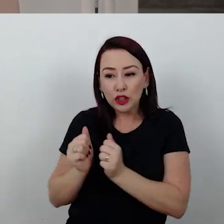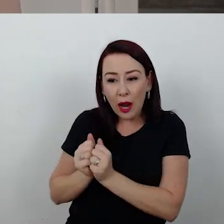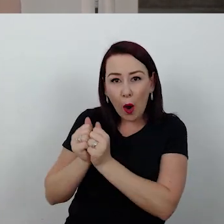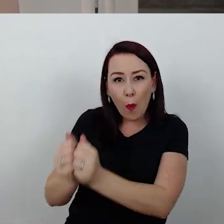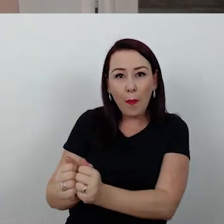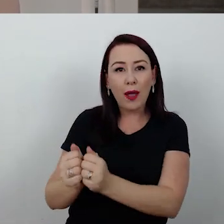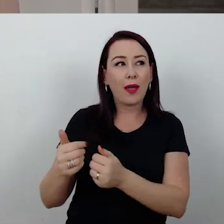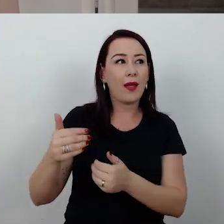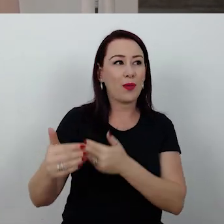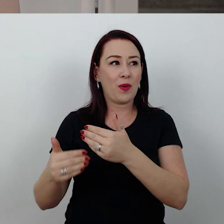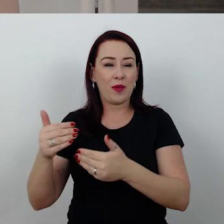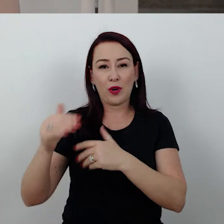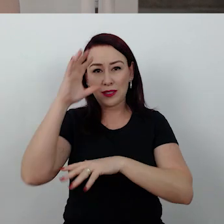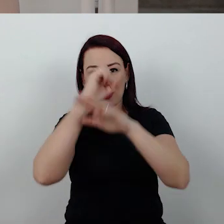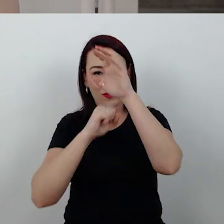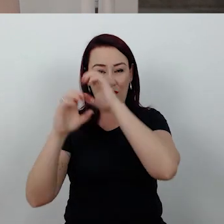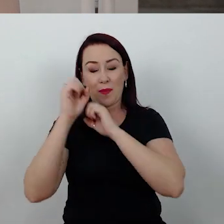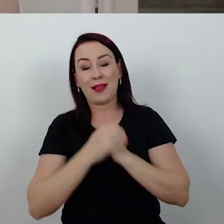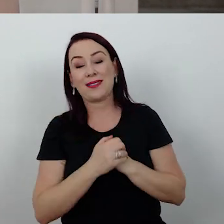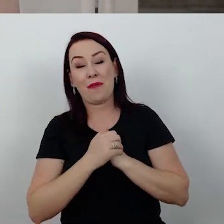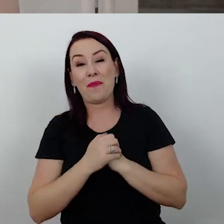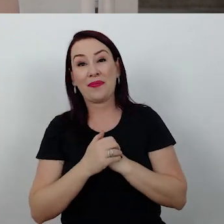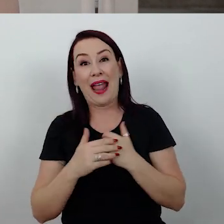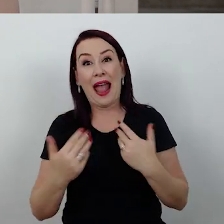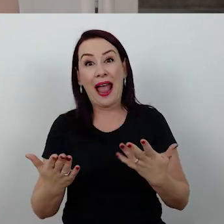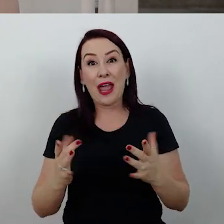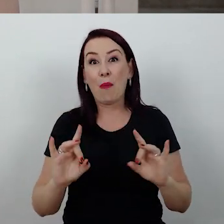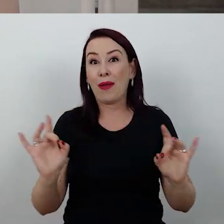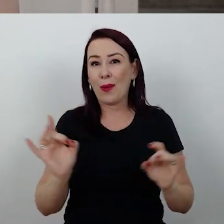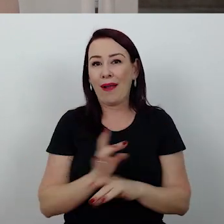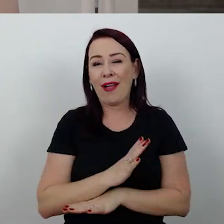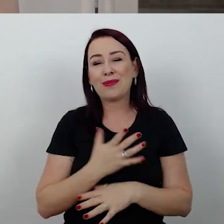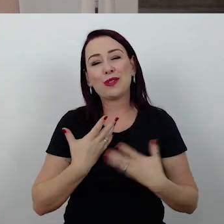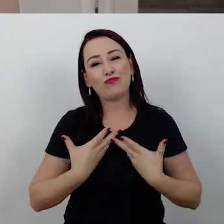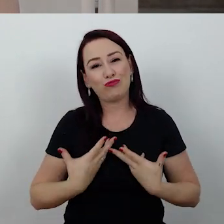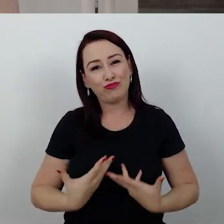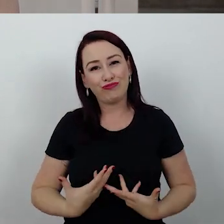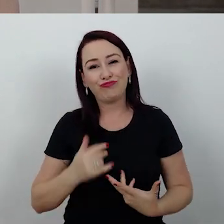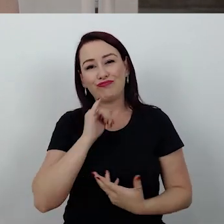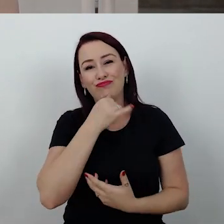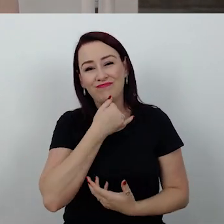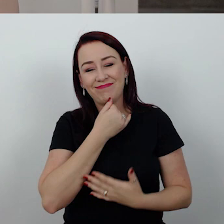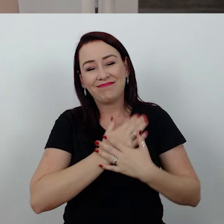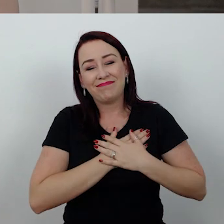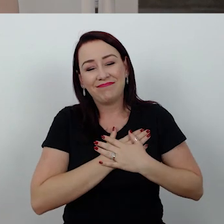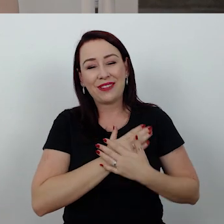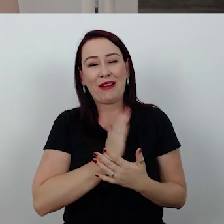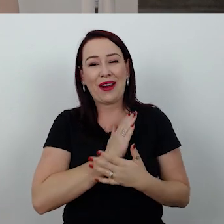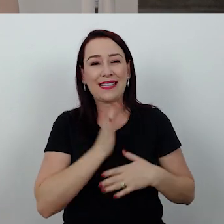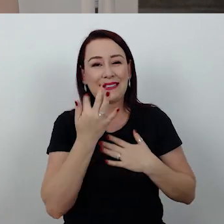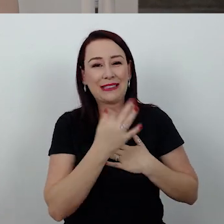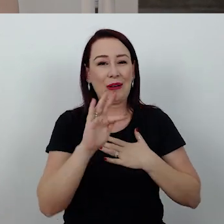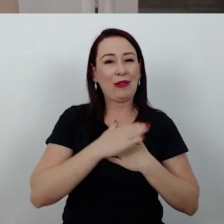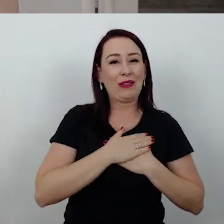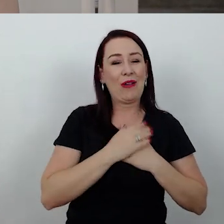de formação ali para o filme. Quando acabou, foi uma grande tristeza, né, uma punhalada no coração, ter que